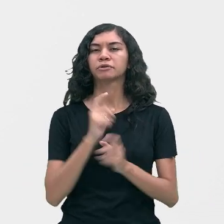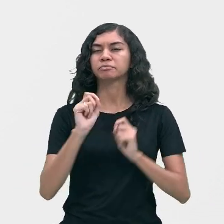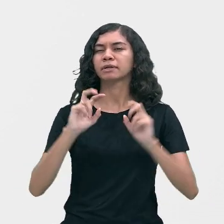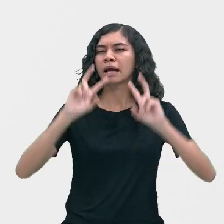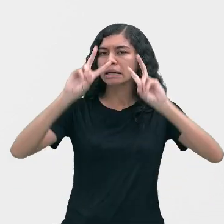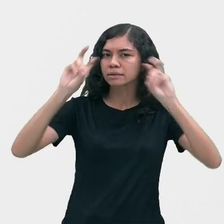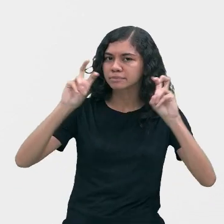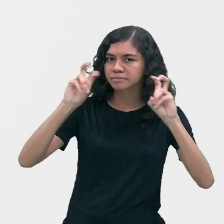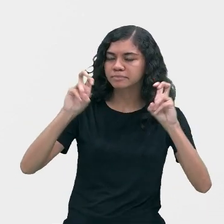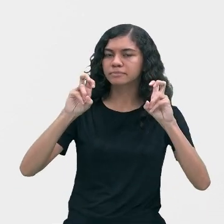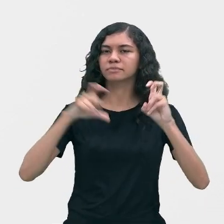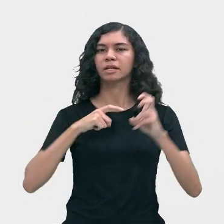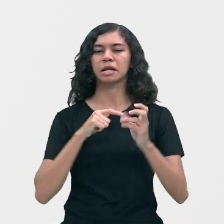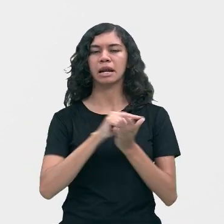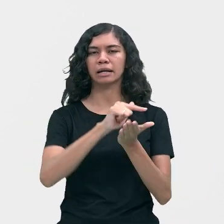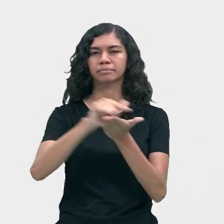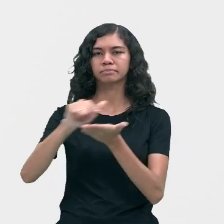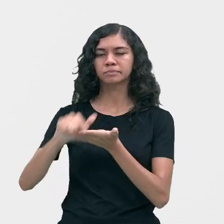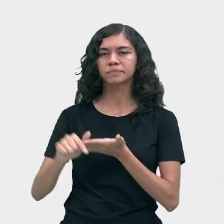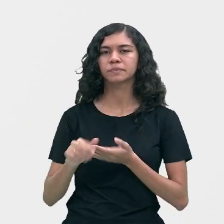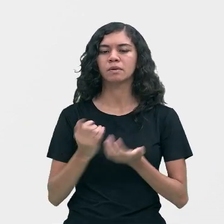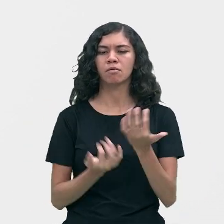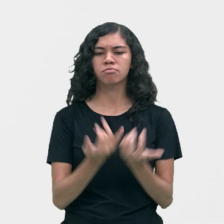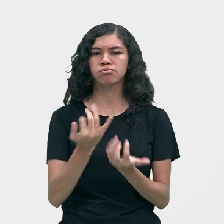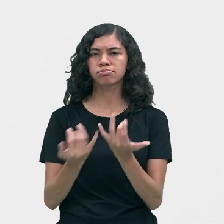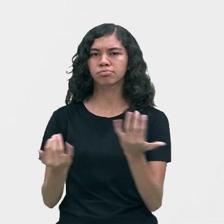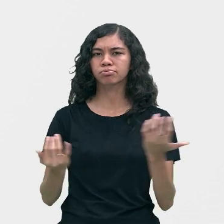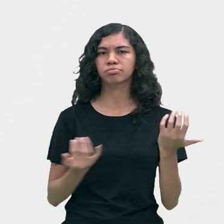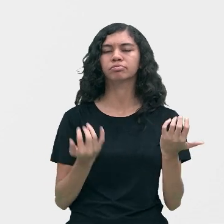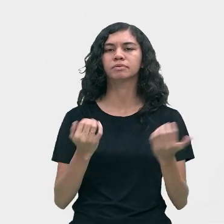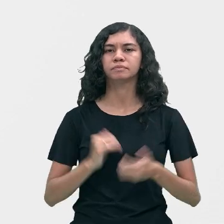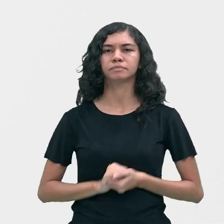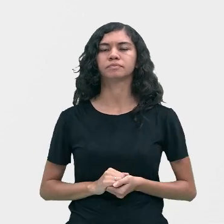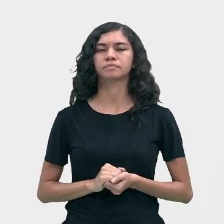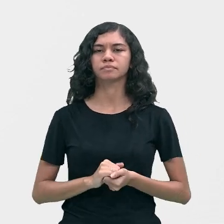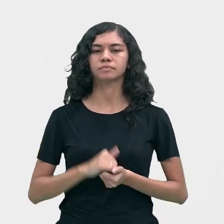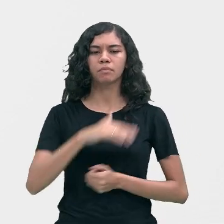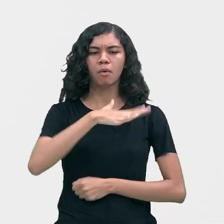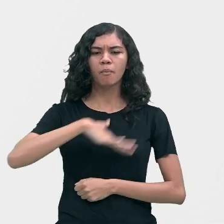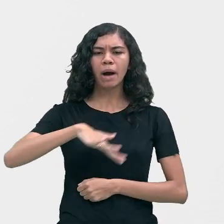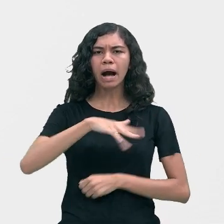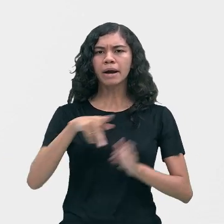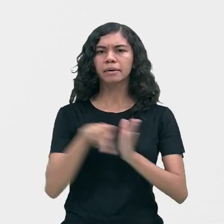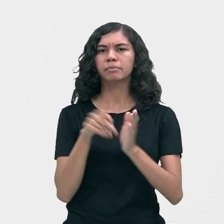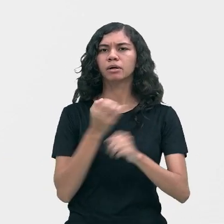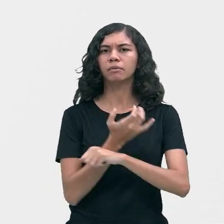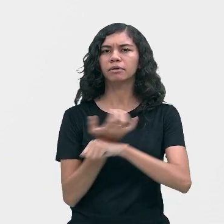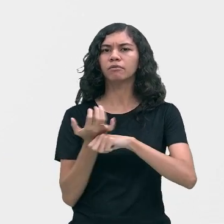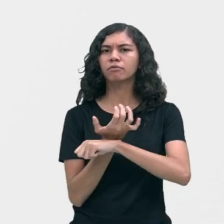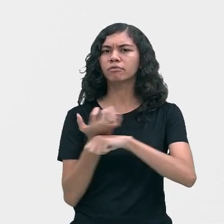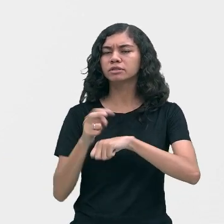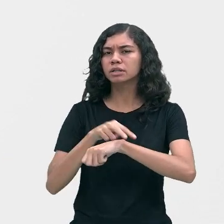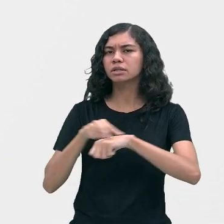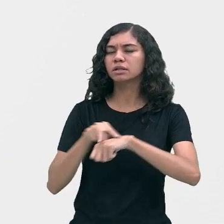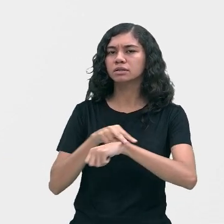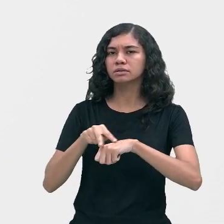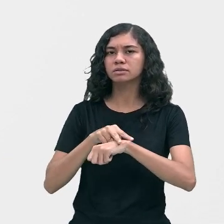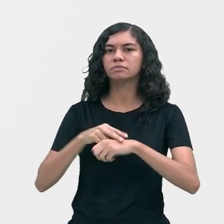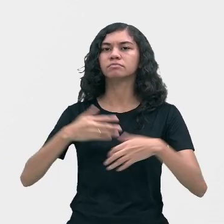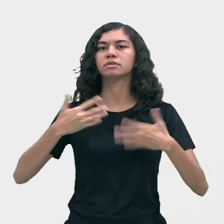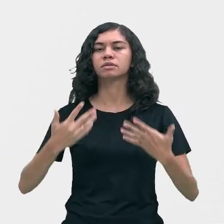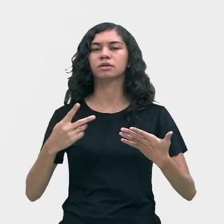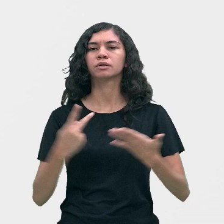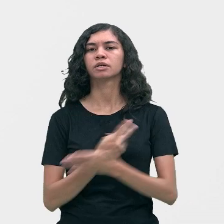das queimadas, por exemplo. Ela queima toda uma grande área de vegetação que atinge, por consequência,